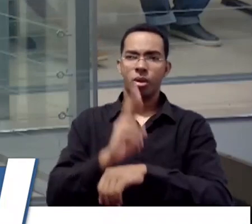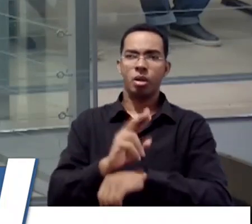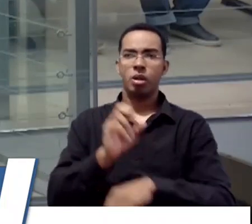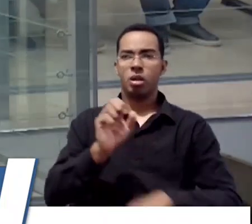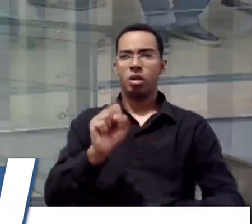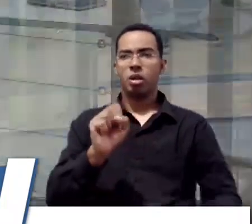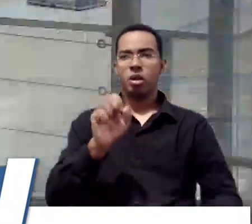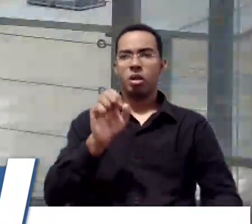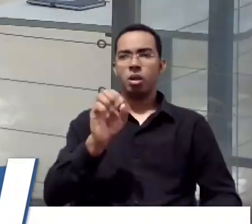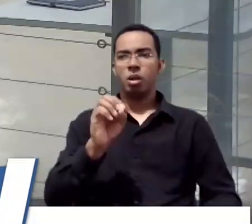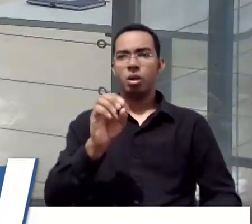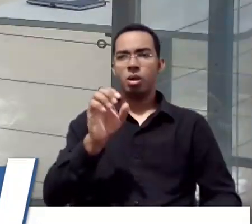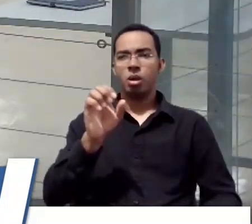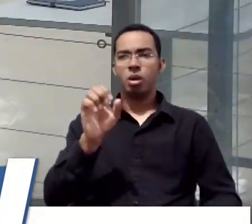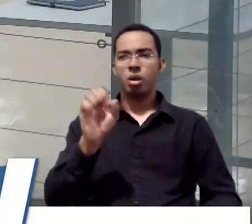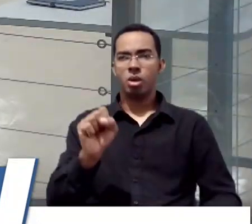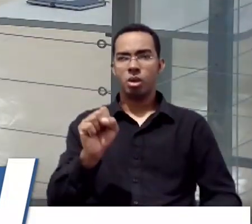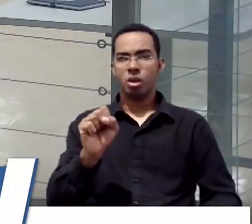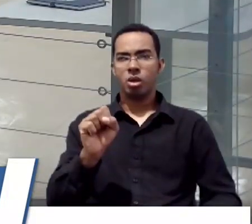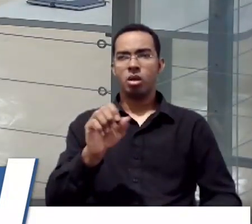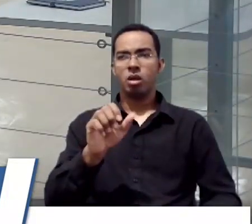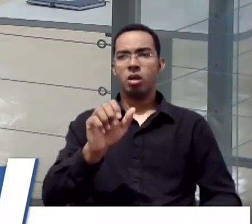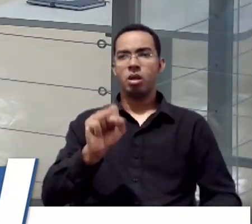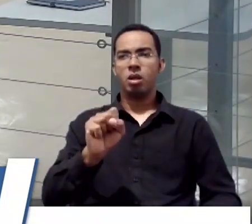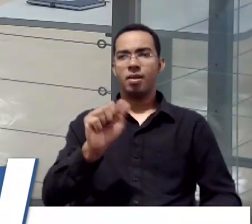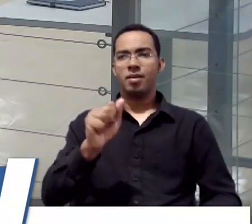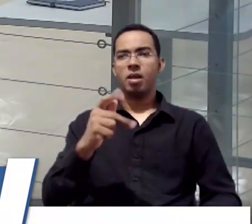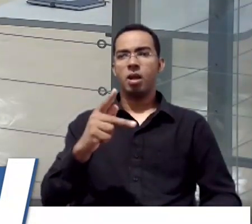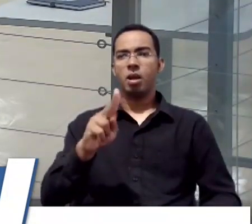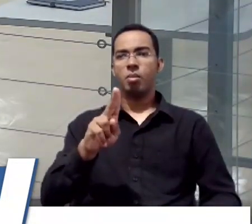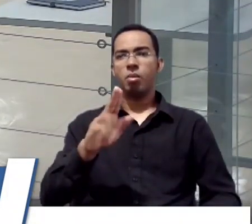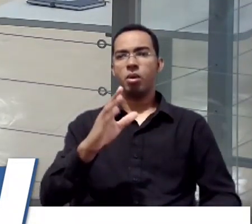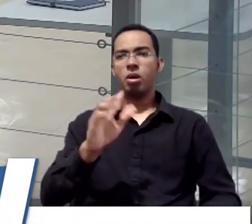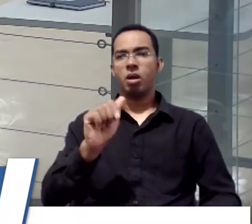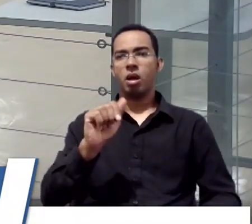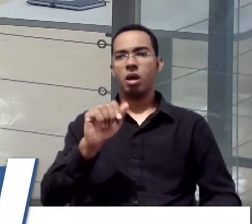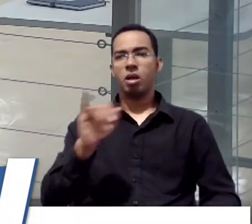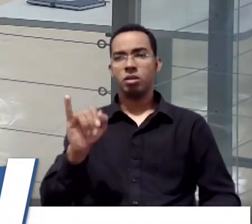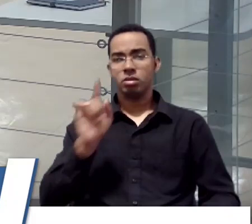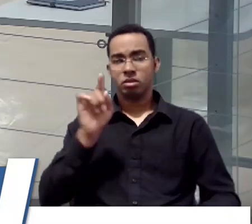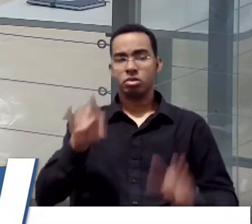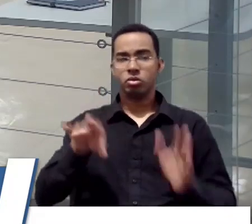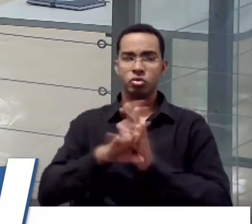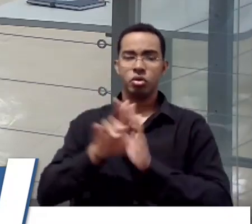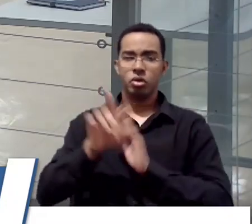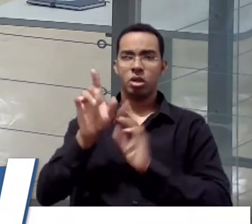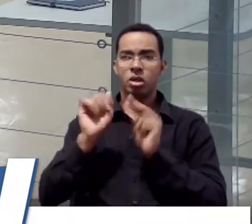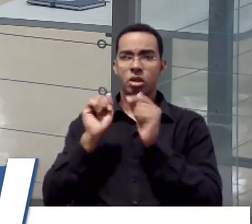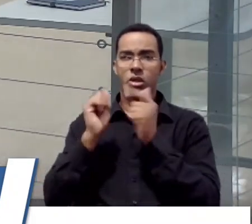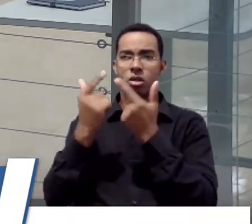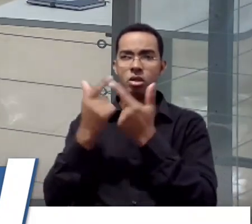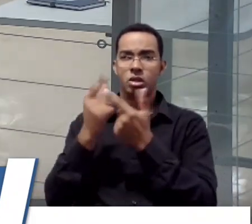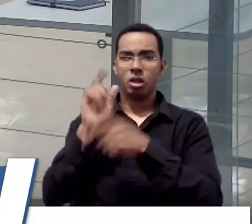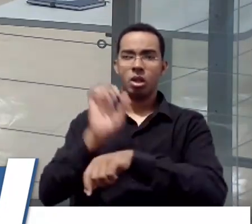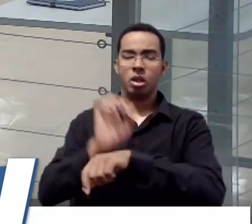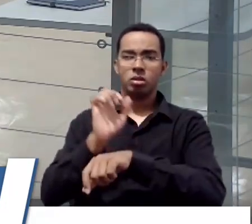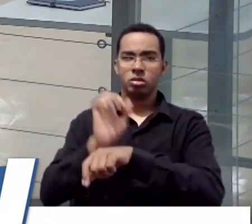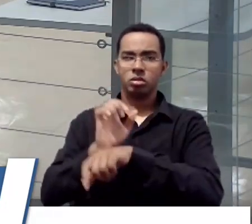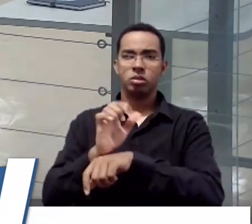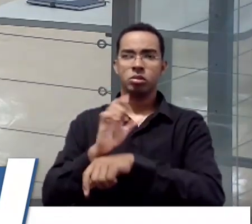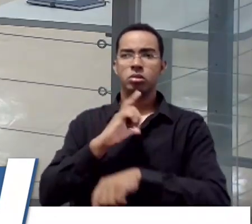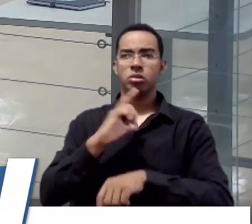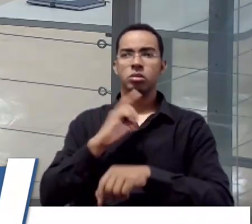SOS Sapucaí. Quando eu cheguei na Assembleia do Estado, havia um